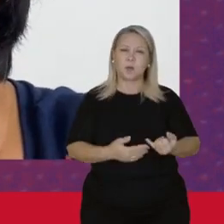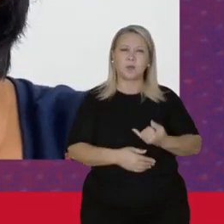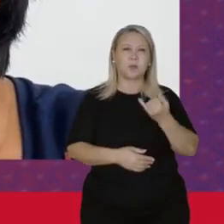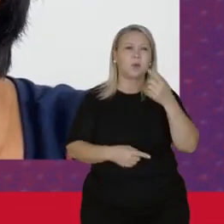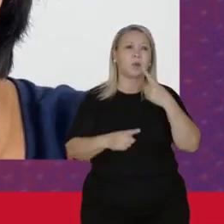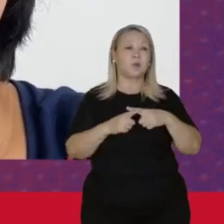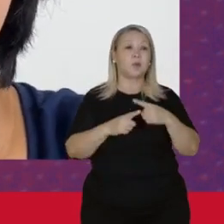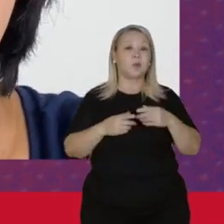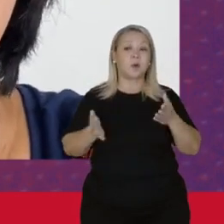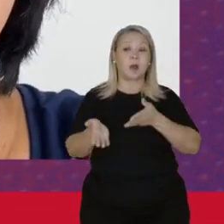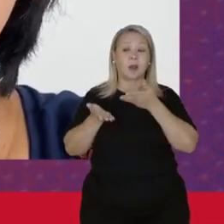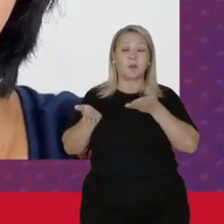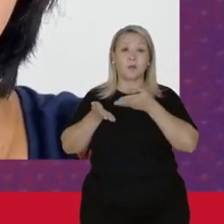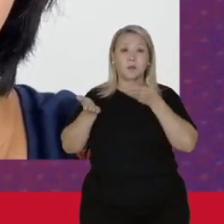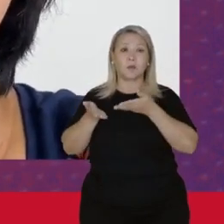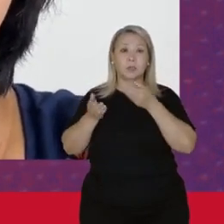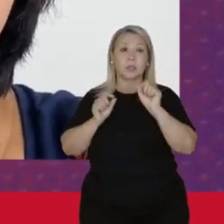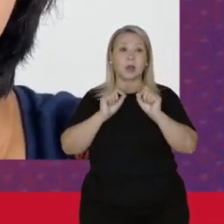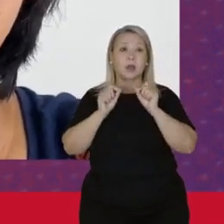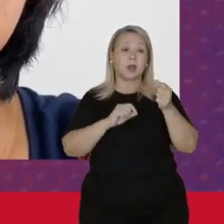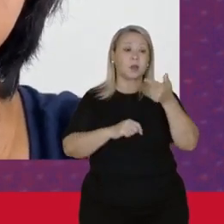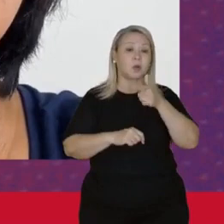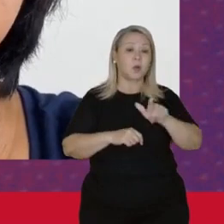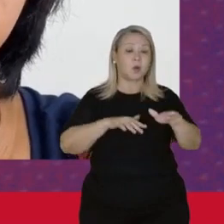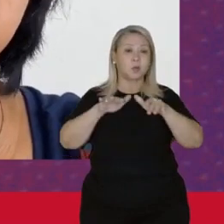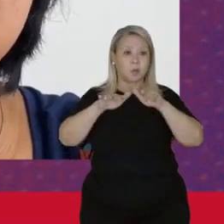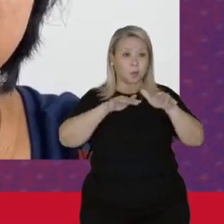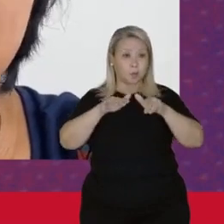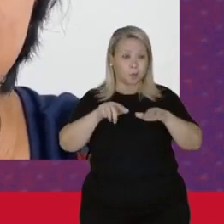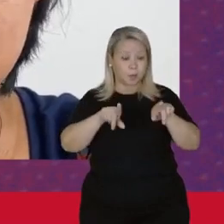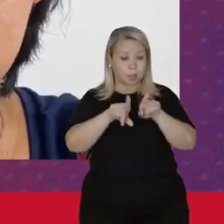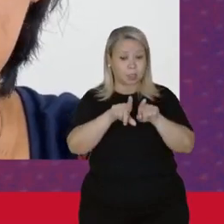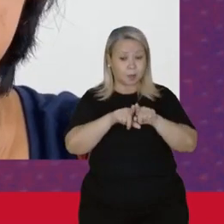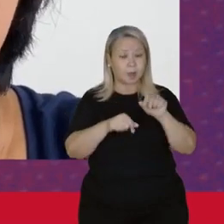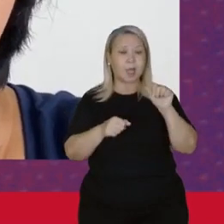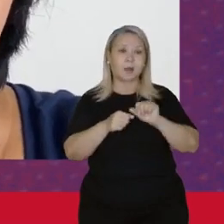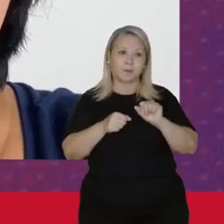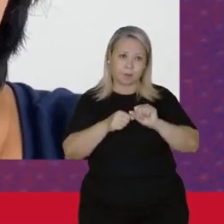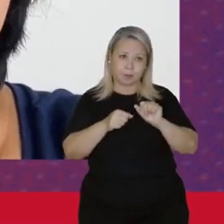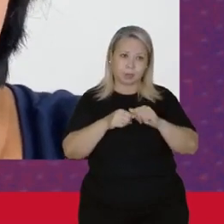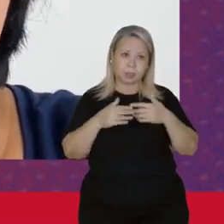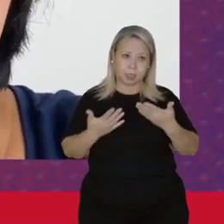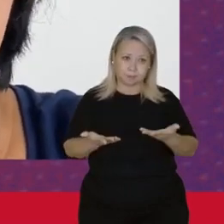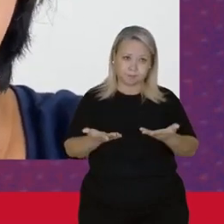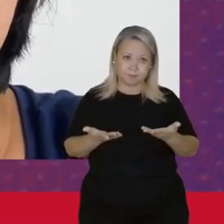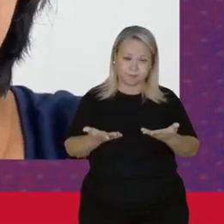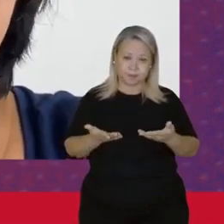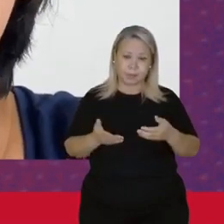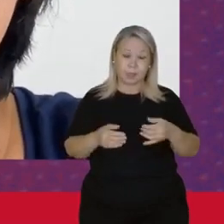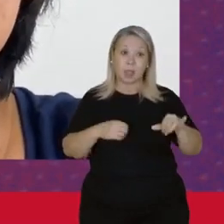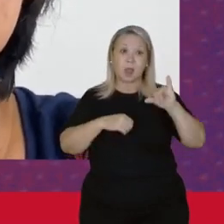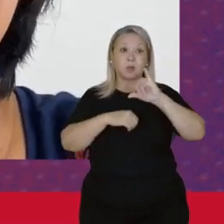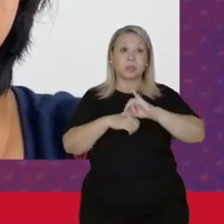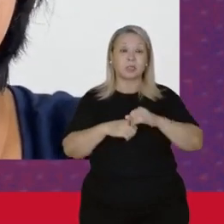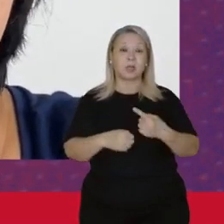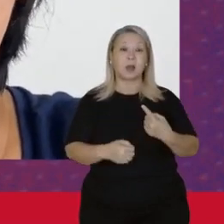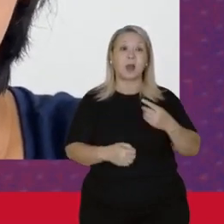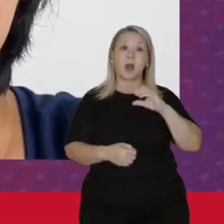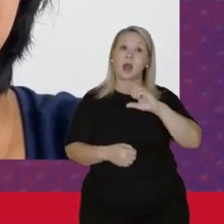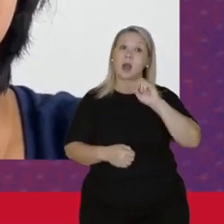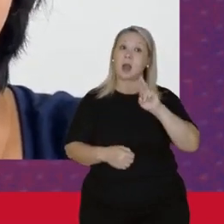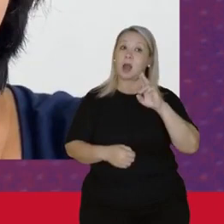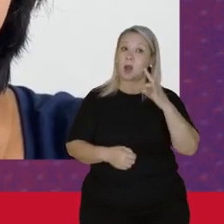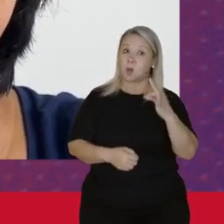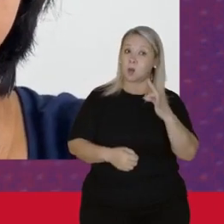porque influenciou que outros movimentos também o fizessem. Então, a Central Única dos Trabalhadores